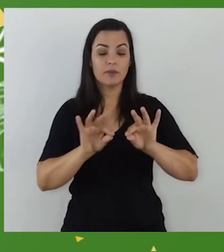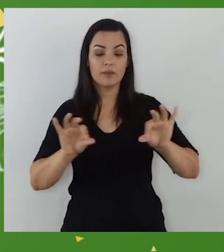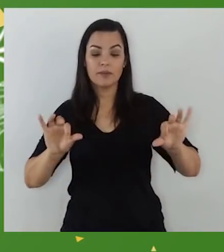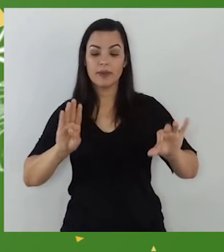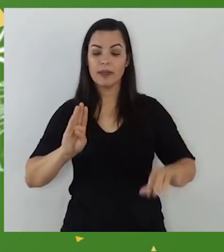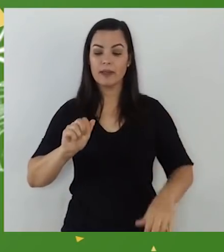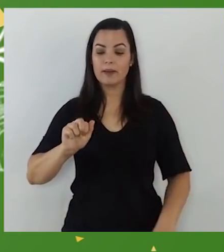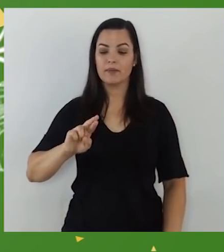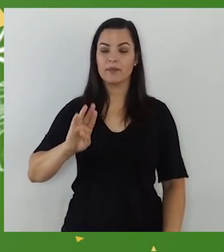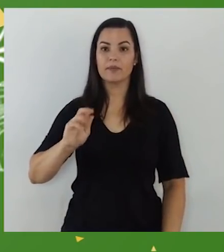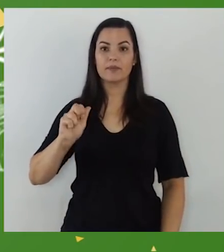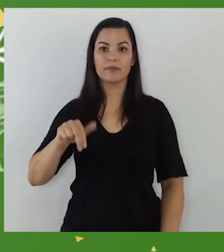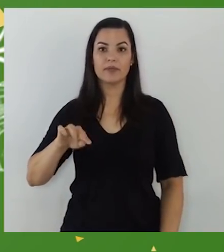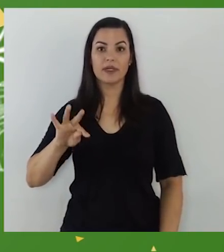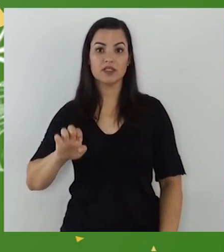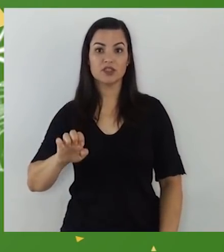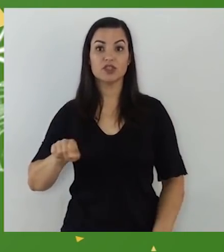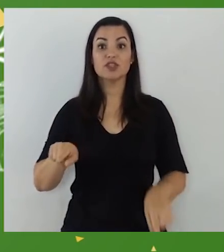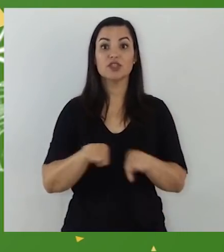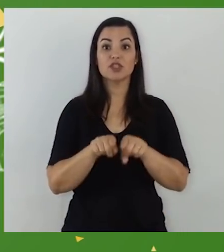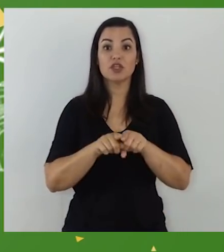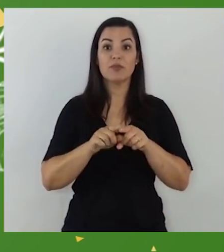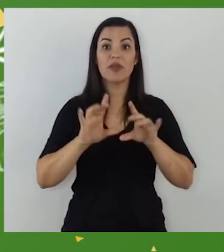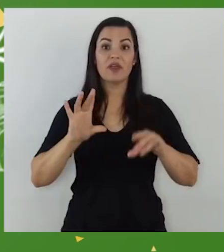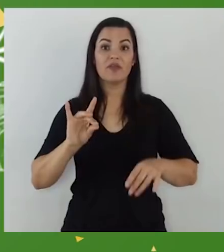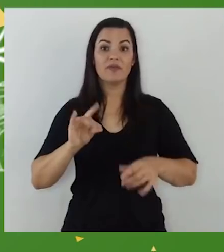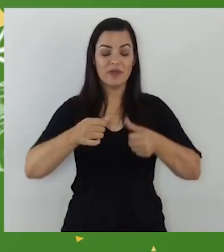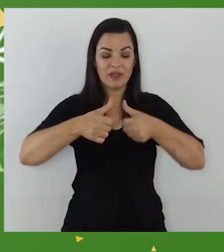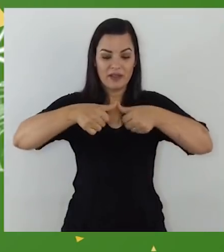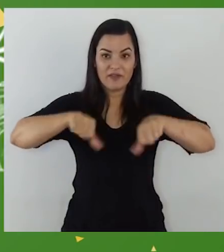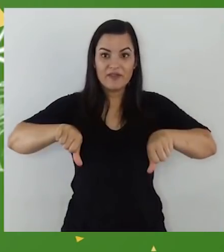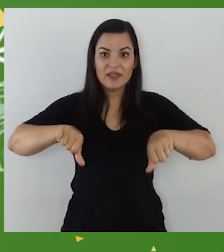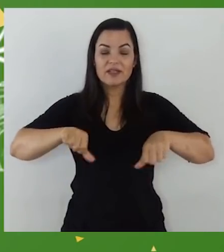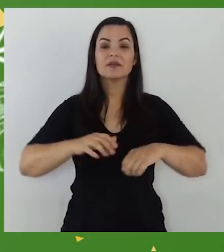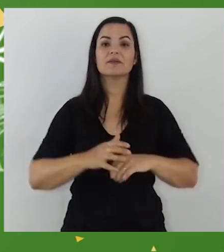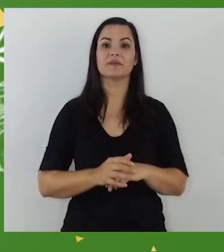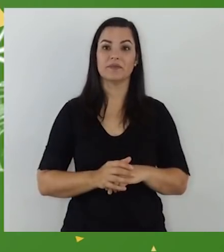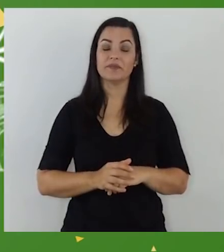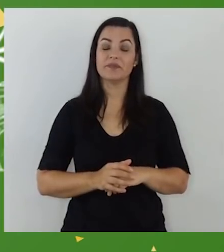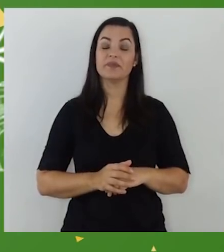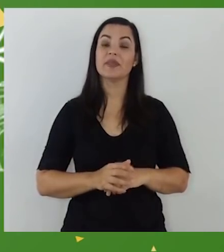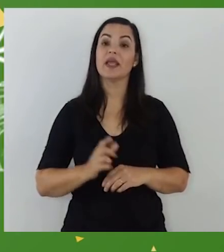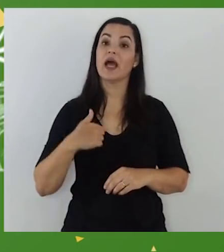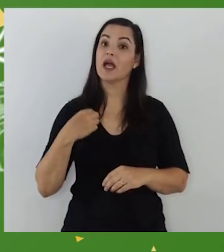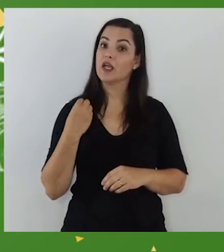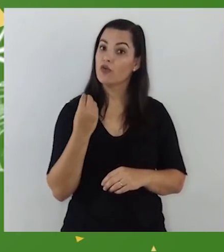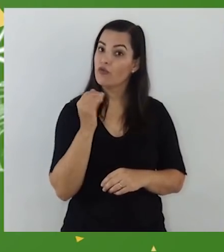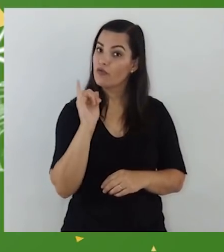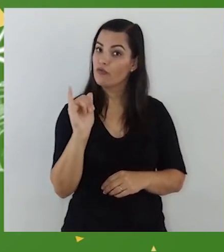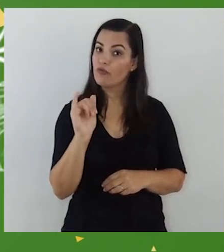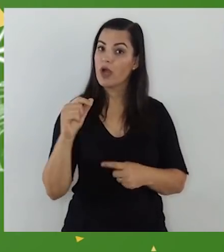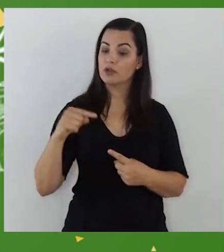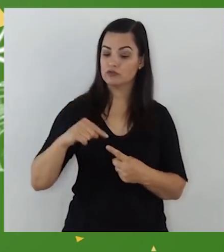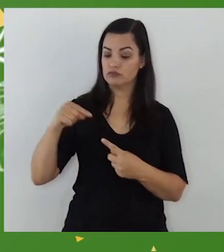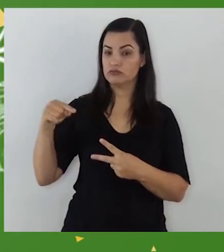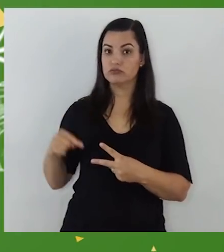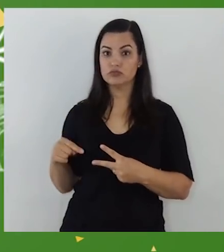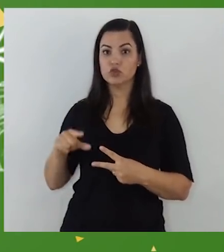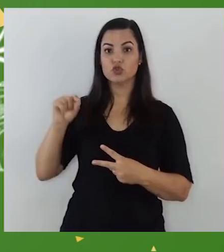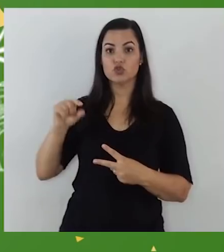barbante. Vai precisar também de fita adesiva. E aí, eu te dou duas